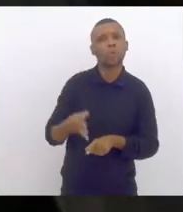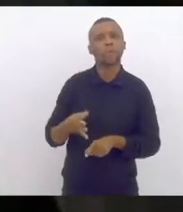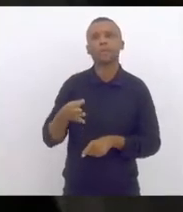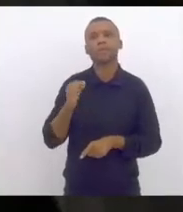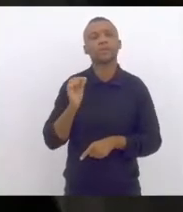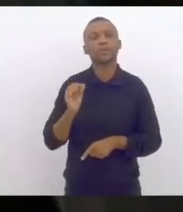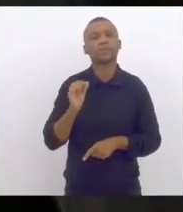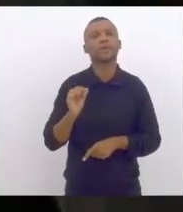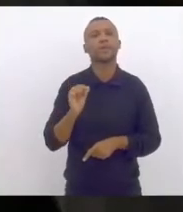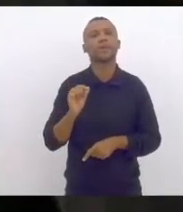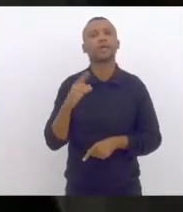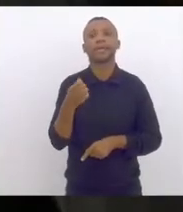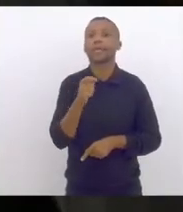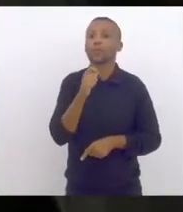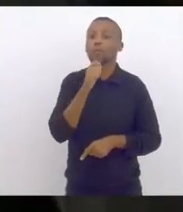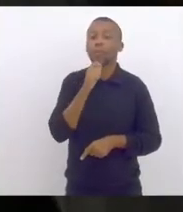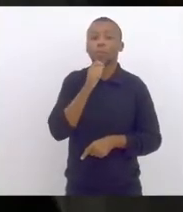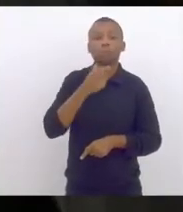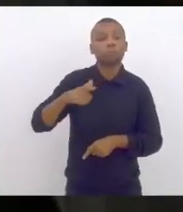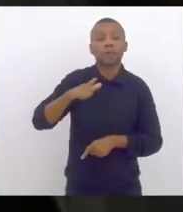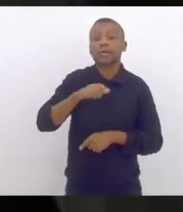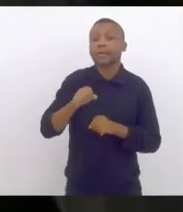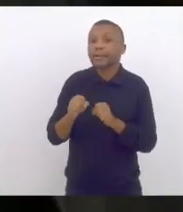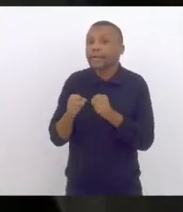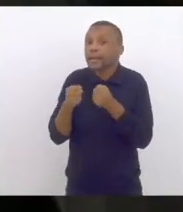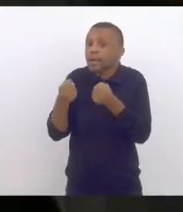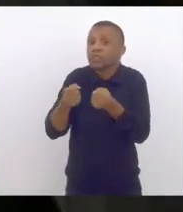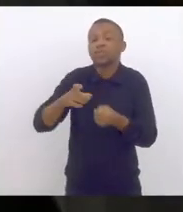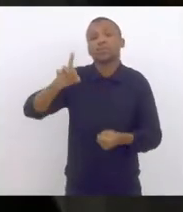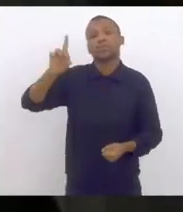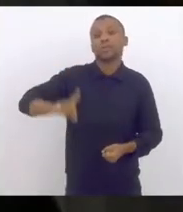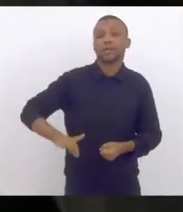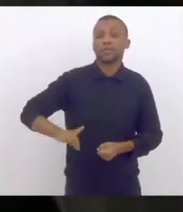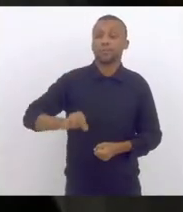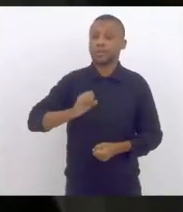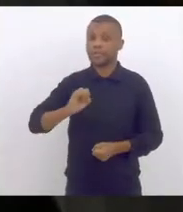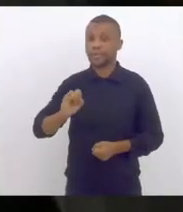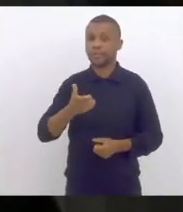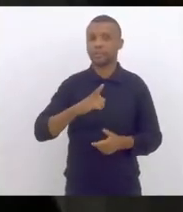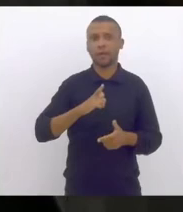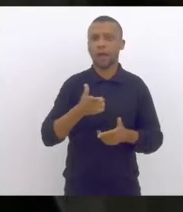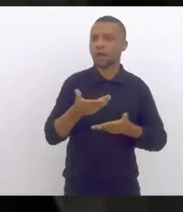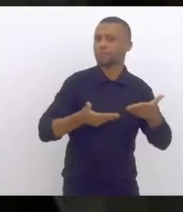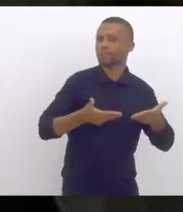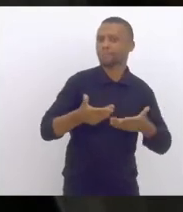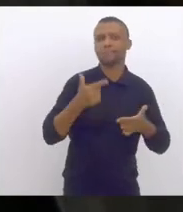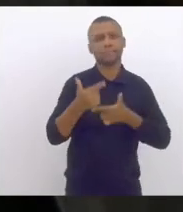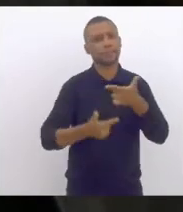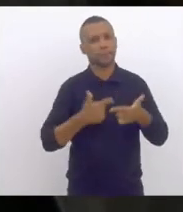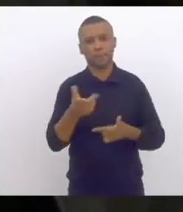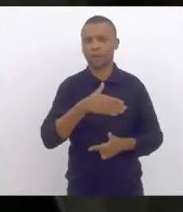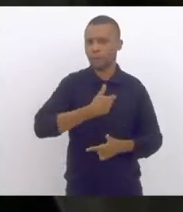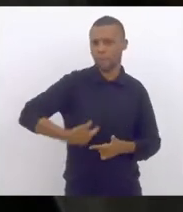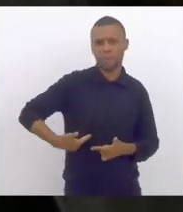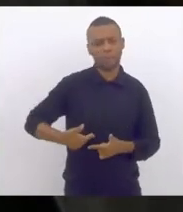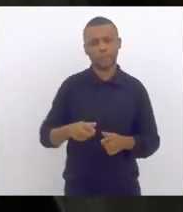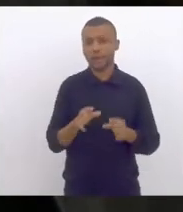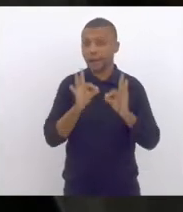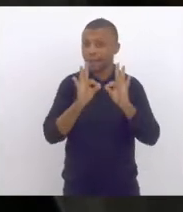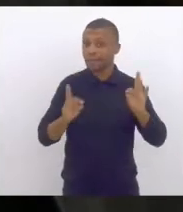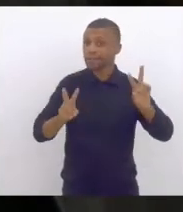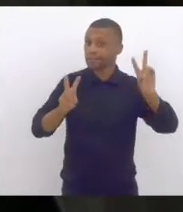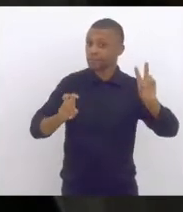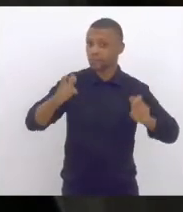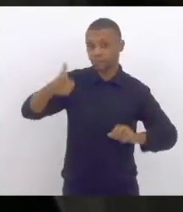E a compreensão de que não há garantia de direitos, Renata, se não houver prestação de serviço público. Porque, repito aqui um bordão, quem